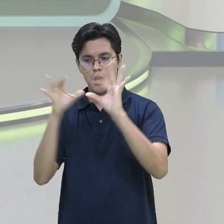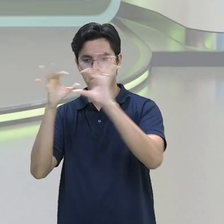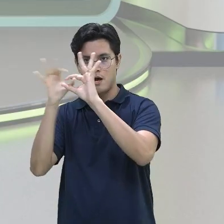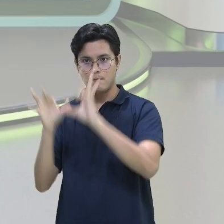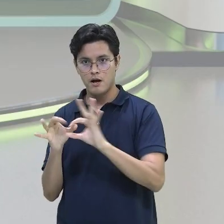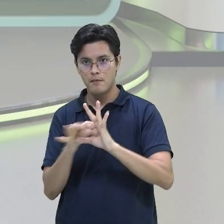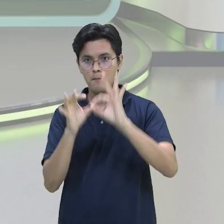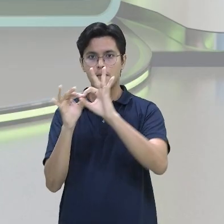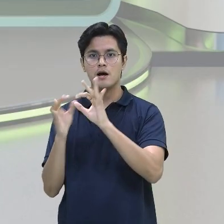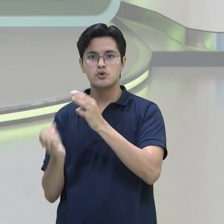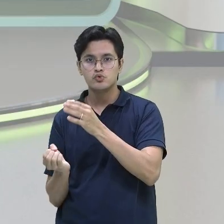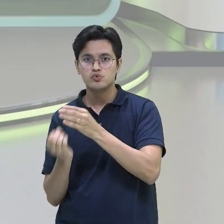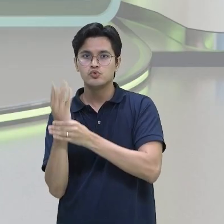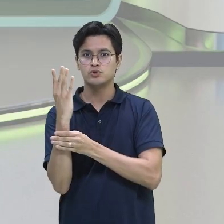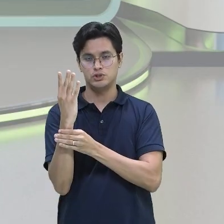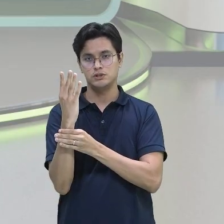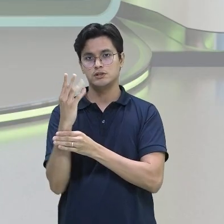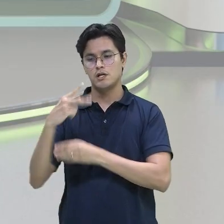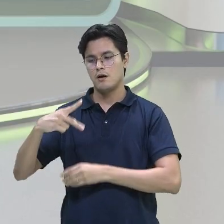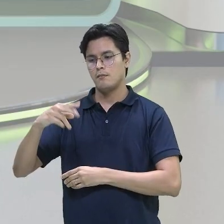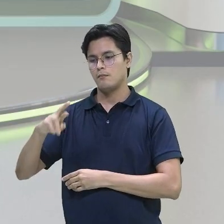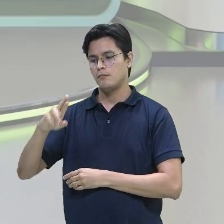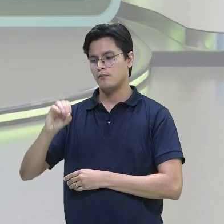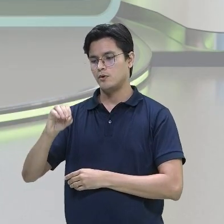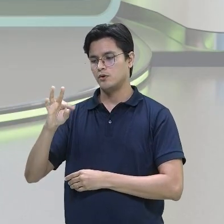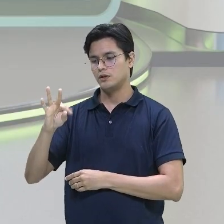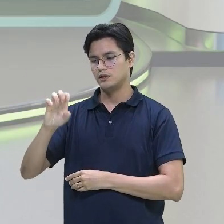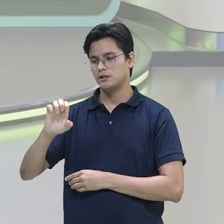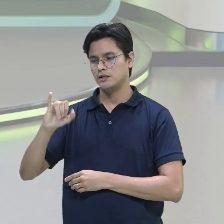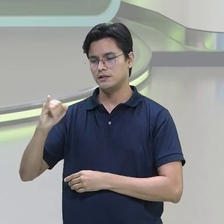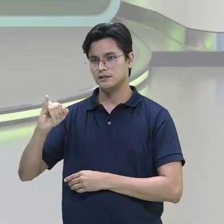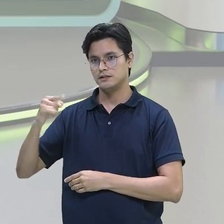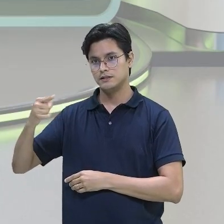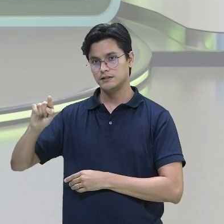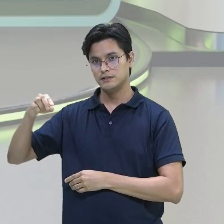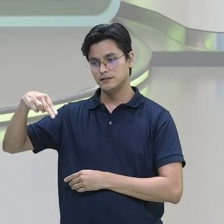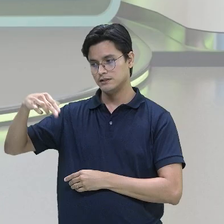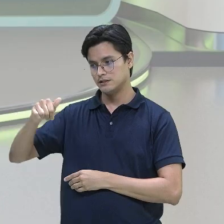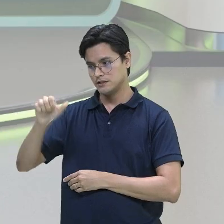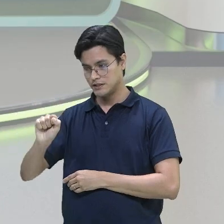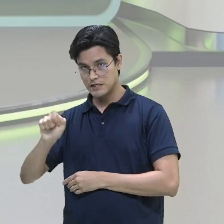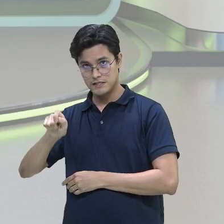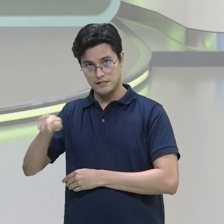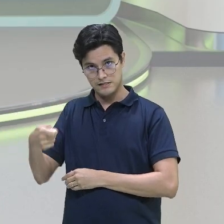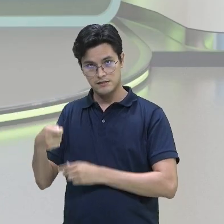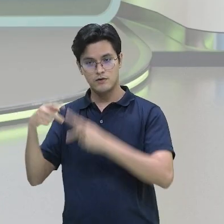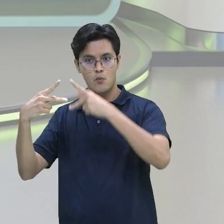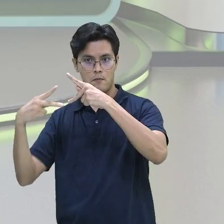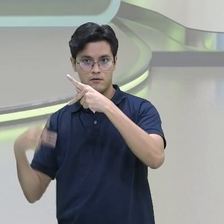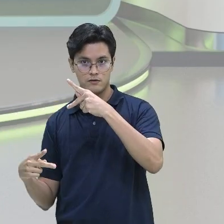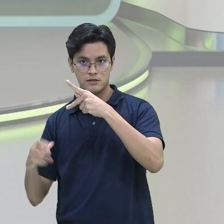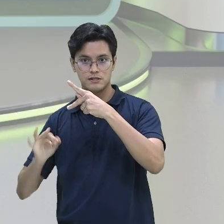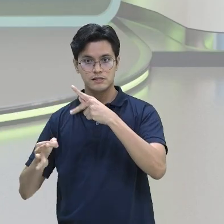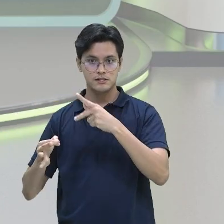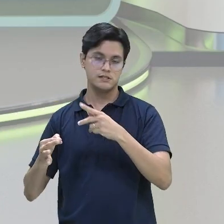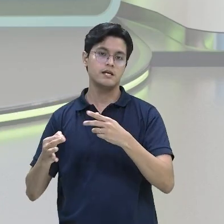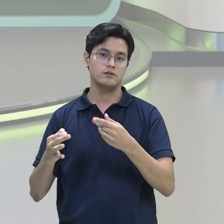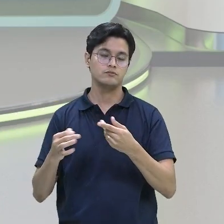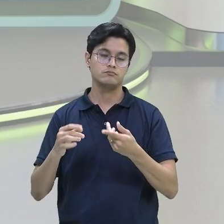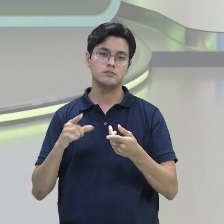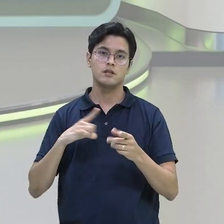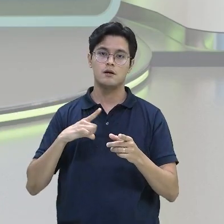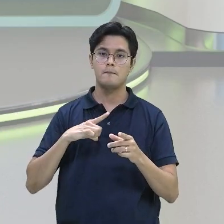compostos que compõem, né, que apresentam funções como a amina e o ácido carboxílico e